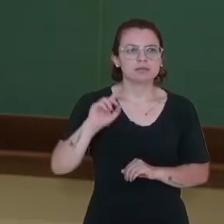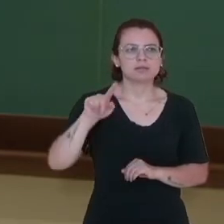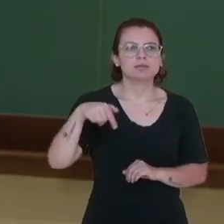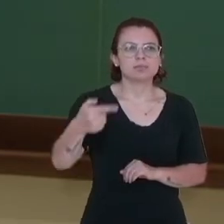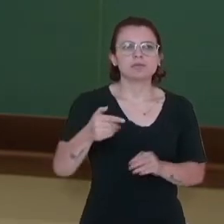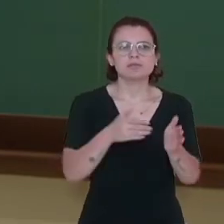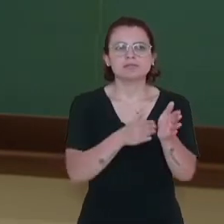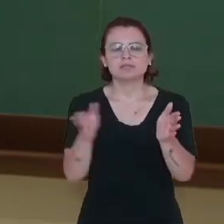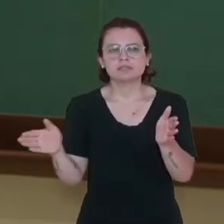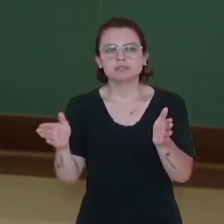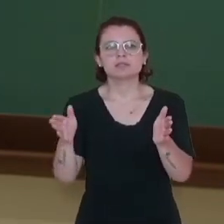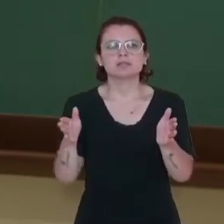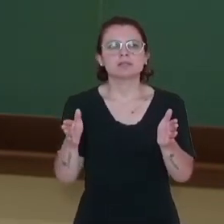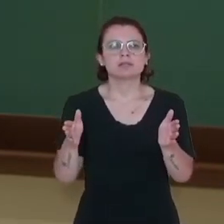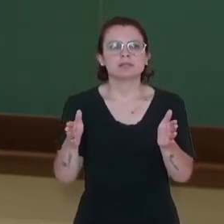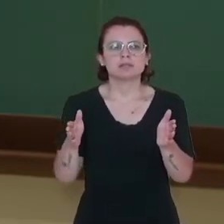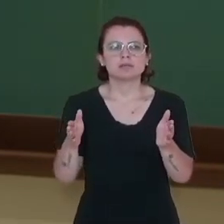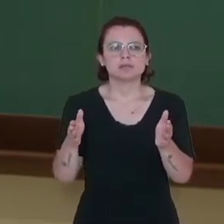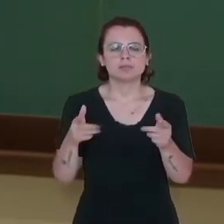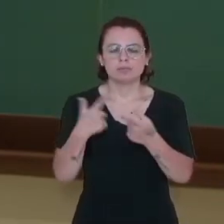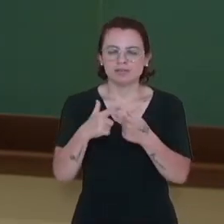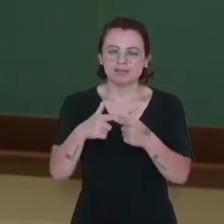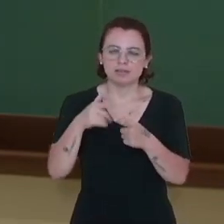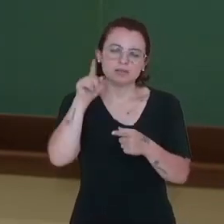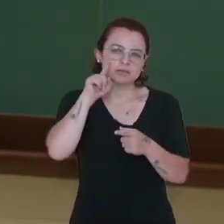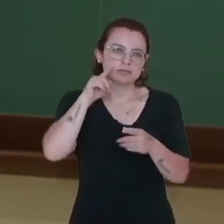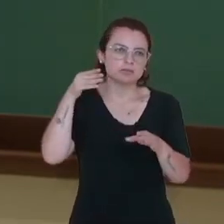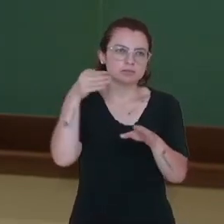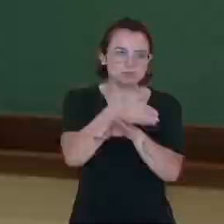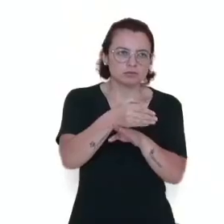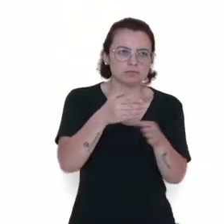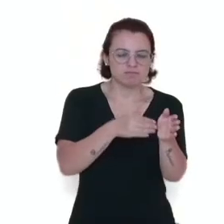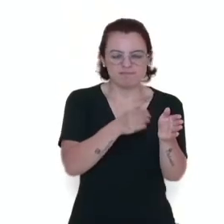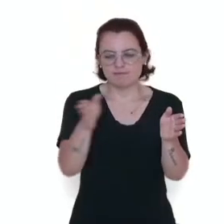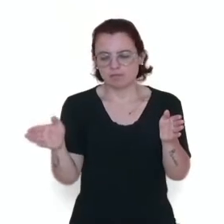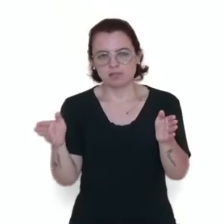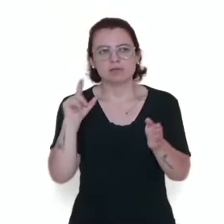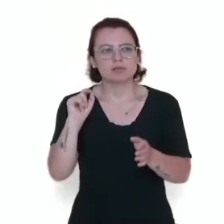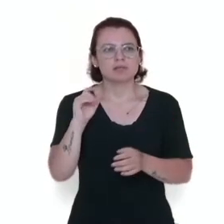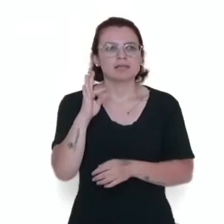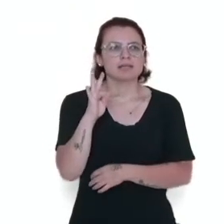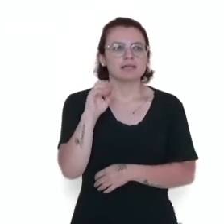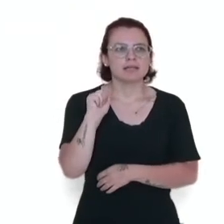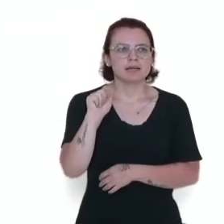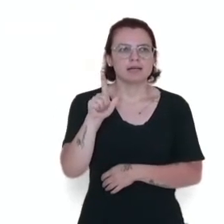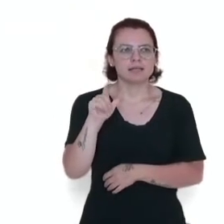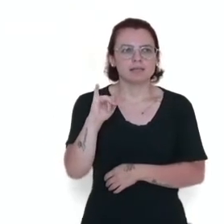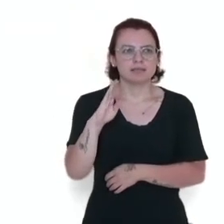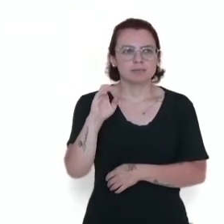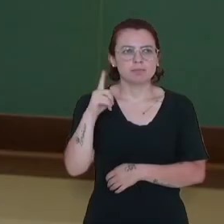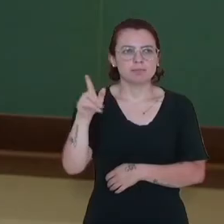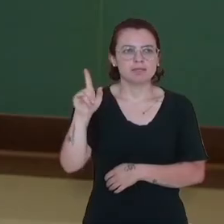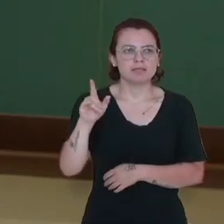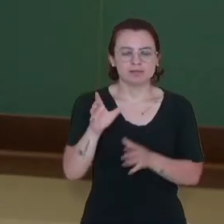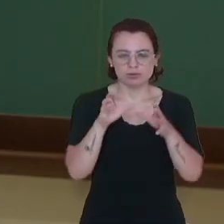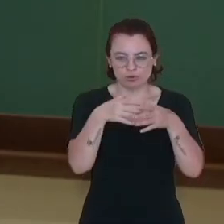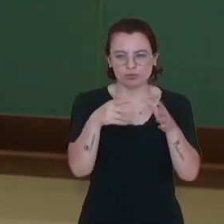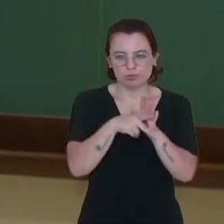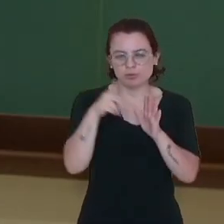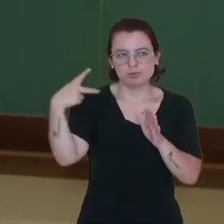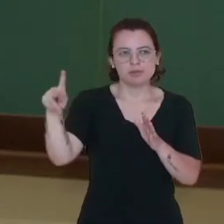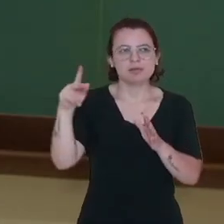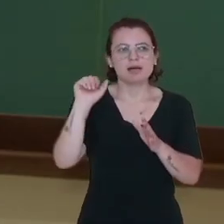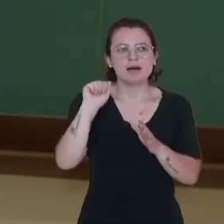afastados por poder pela invasão, né, dos Estados Unidos em 2001, o Talibã, então lembrando aqui esse grupo aqui do Afeganistão,